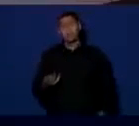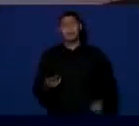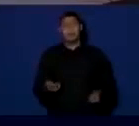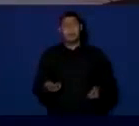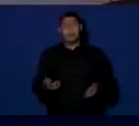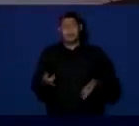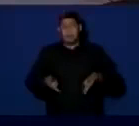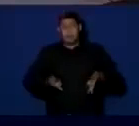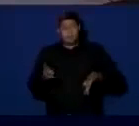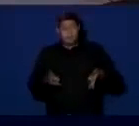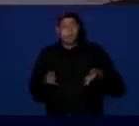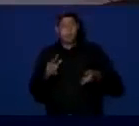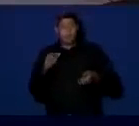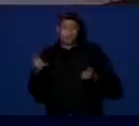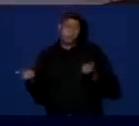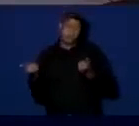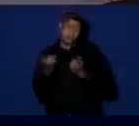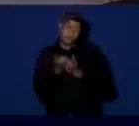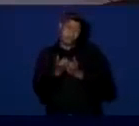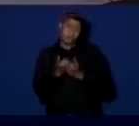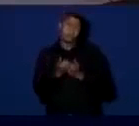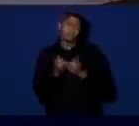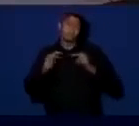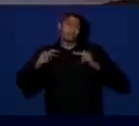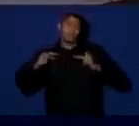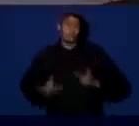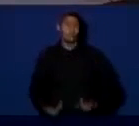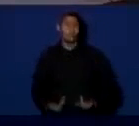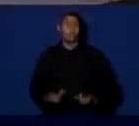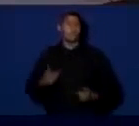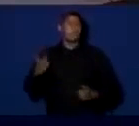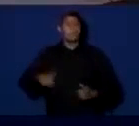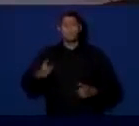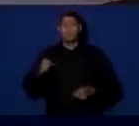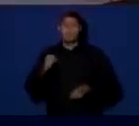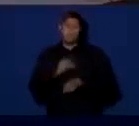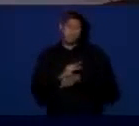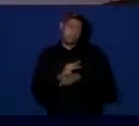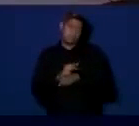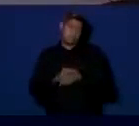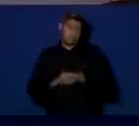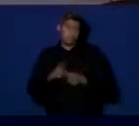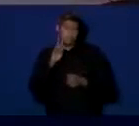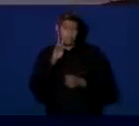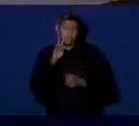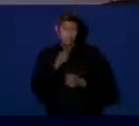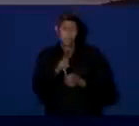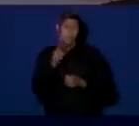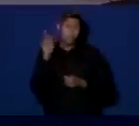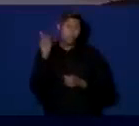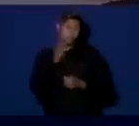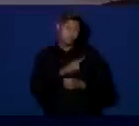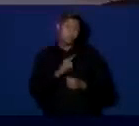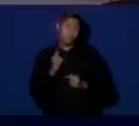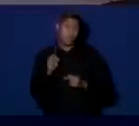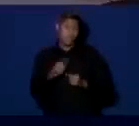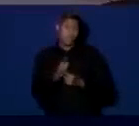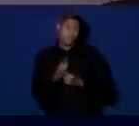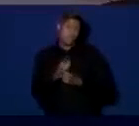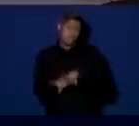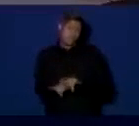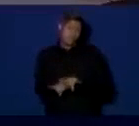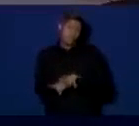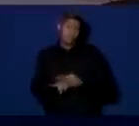vão substituir o homem, que não haverá empregos suficientes. E o que a gente está vendo nos Estados Unidos é o inverso,